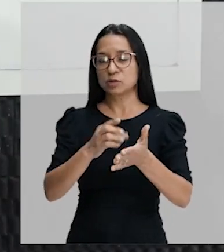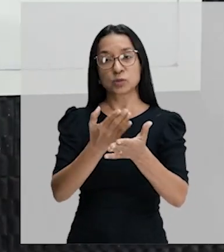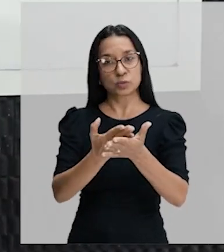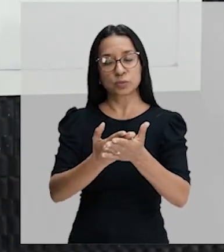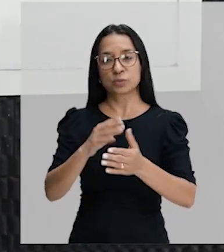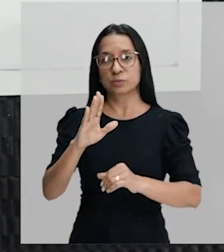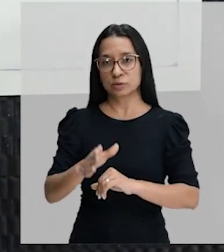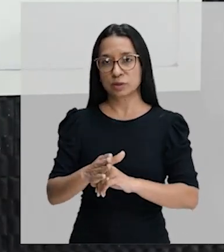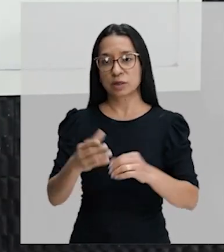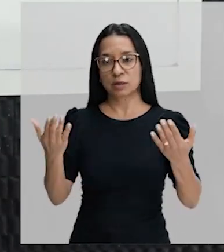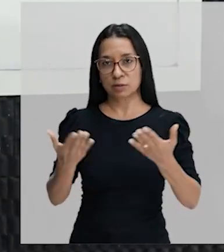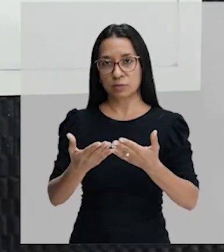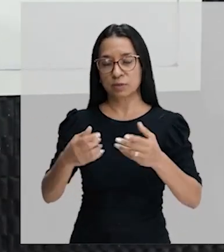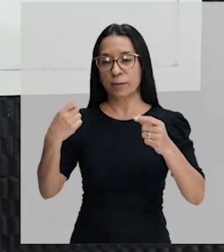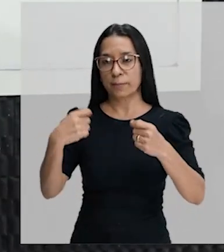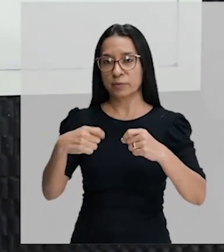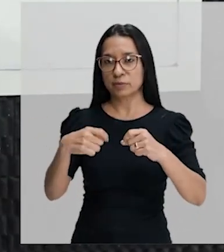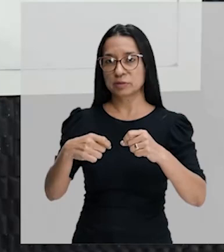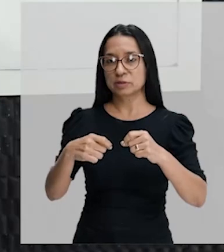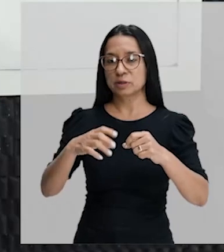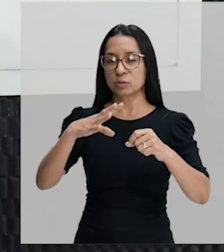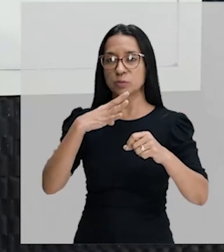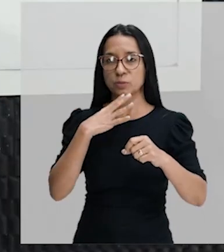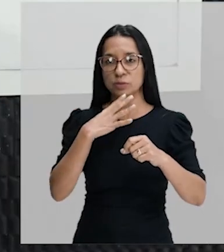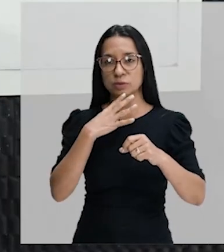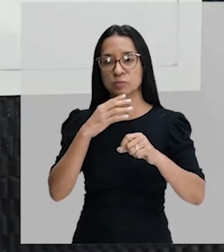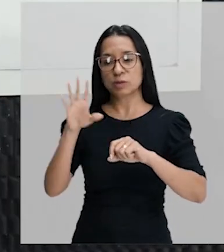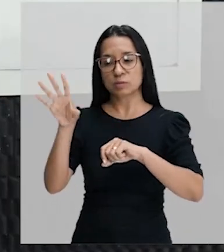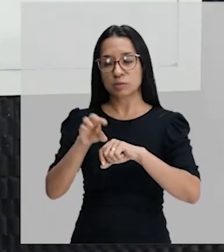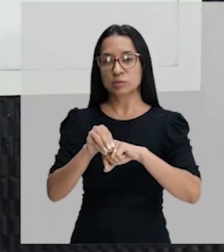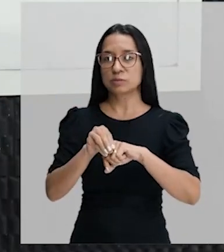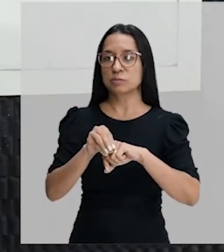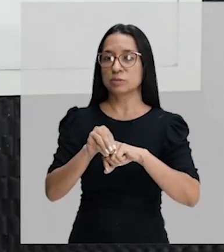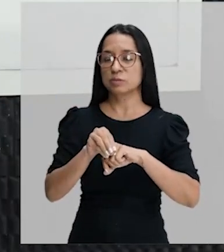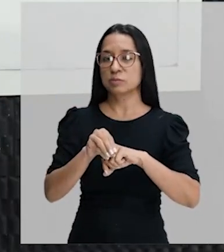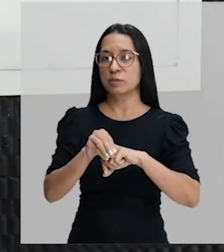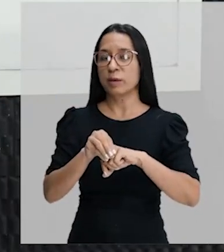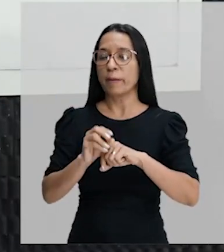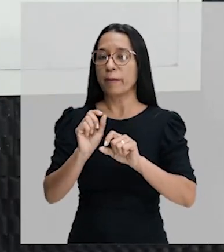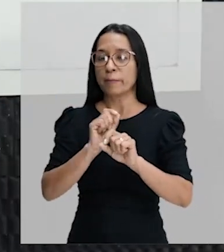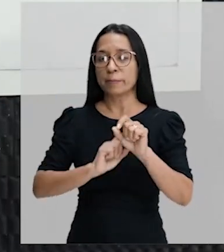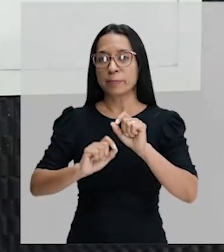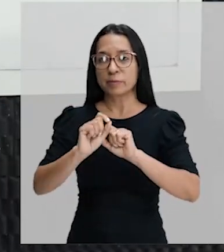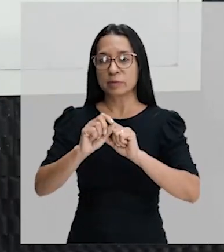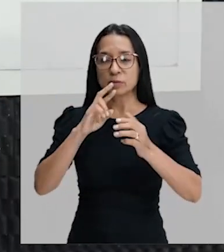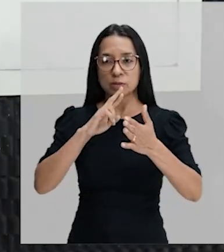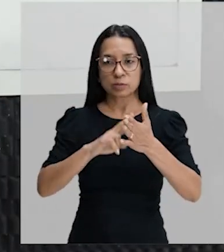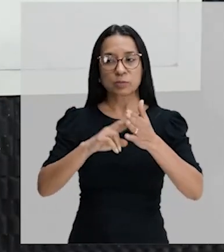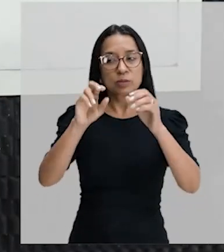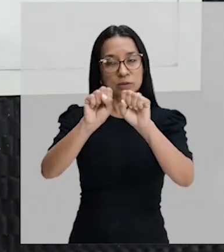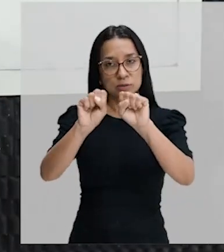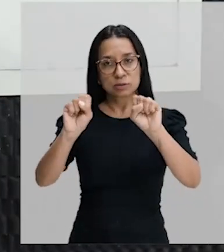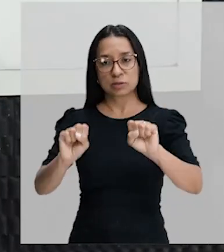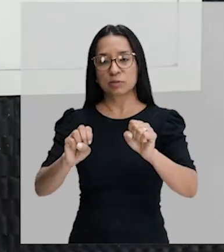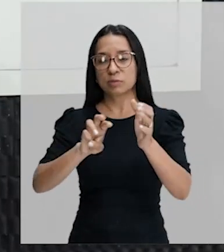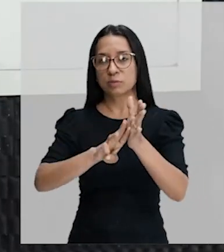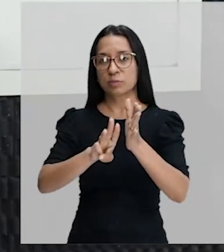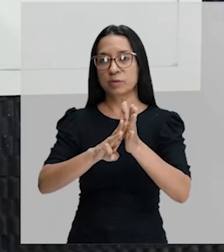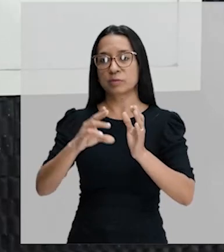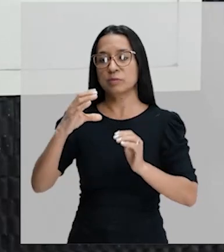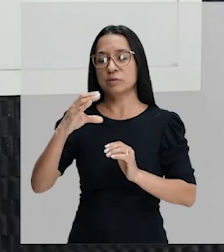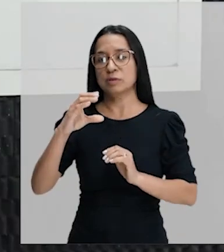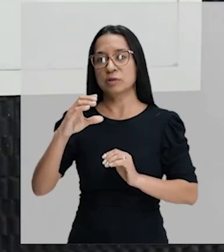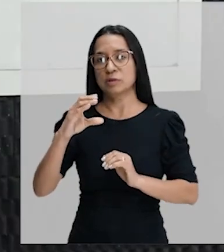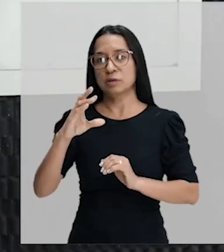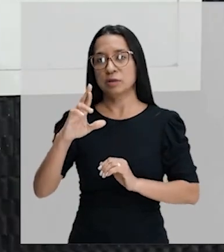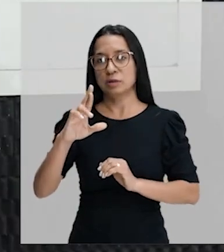vai precisar desse conhecimento para resolver sistema pelo método de Cramer, beleza? Então esse é o nosso